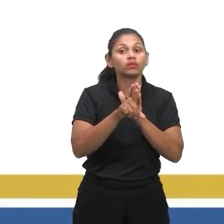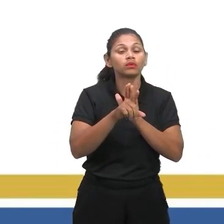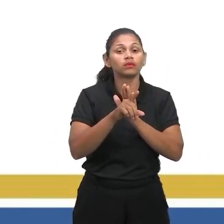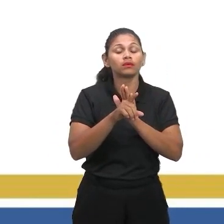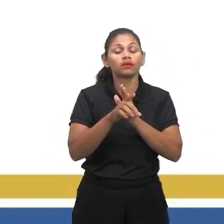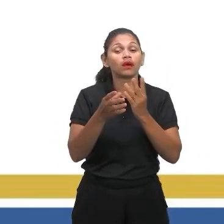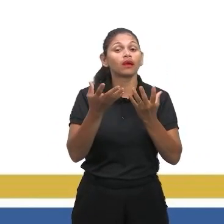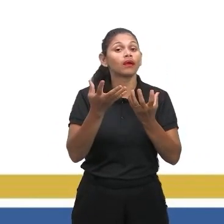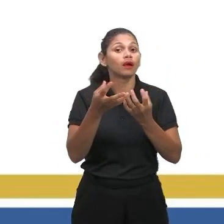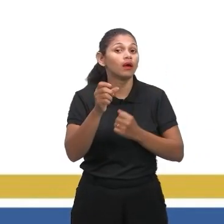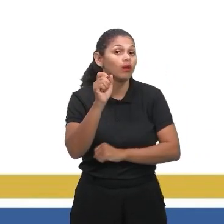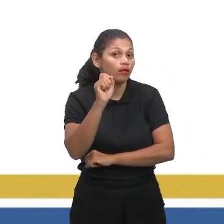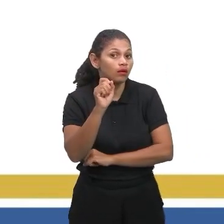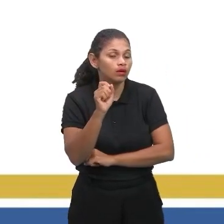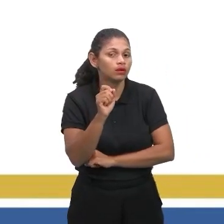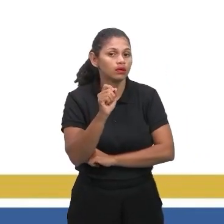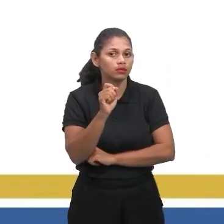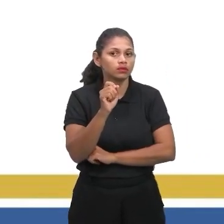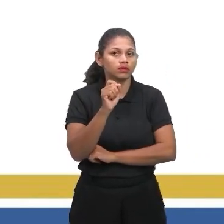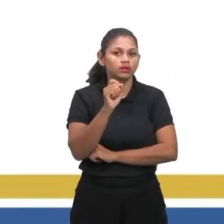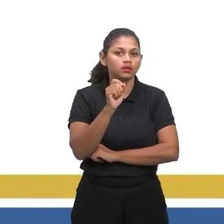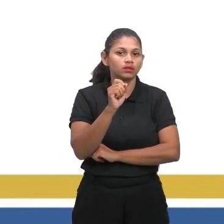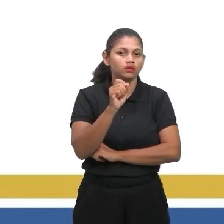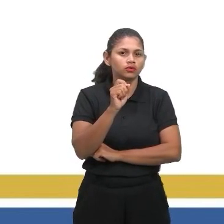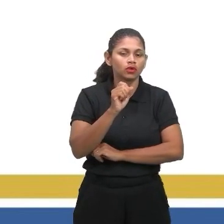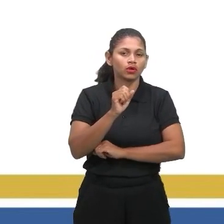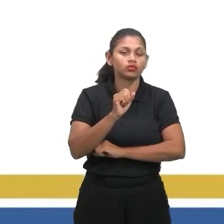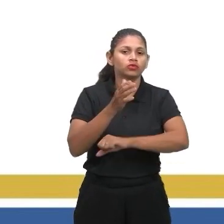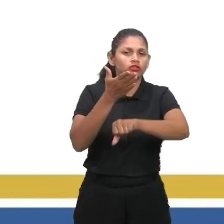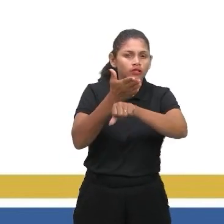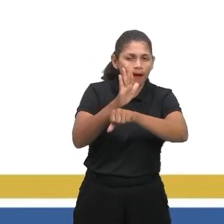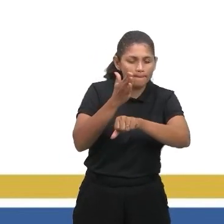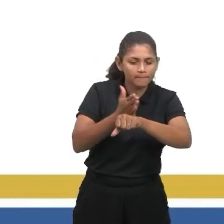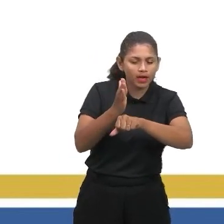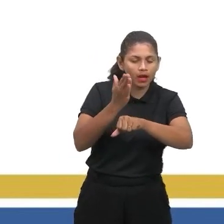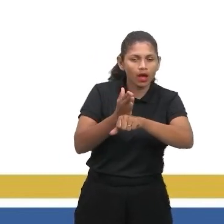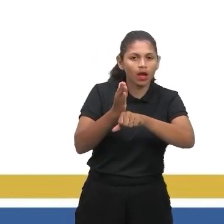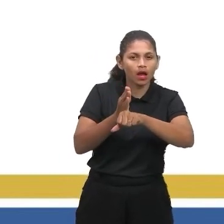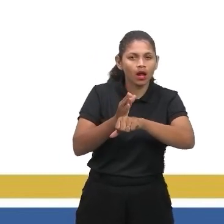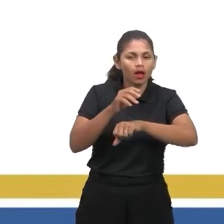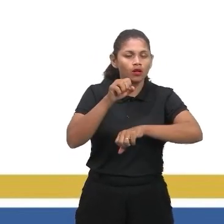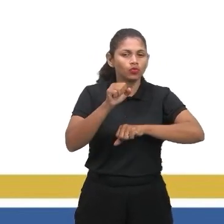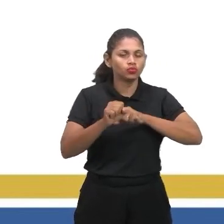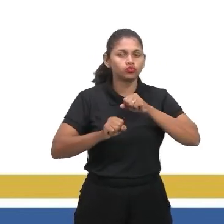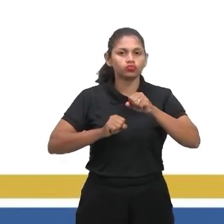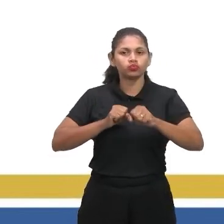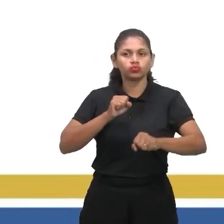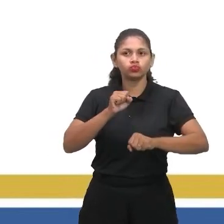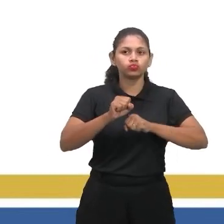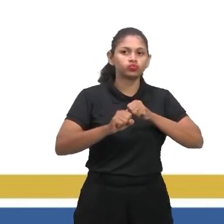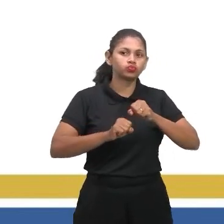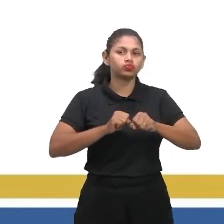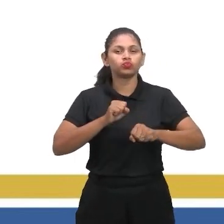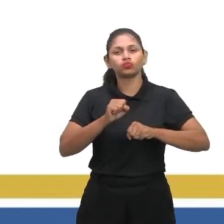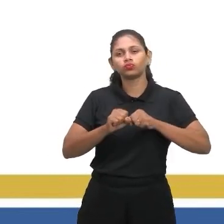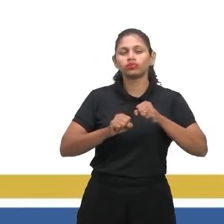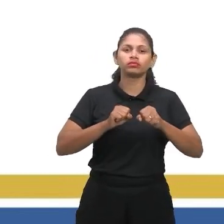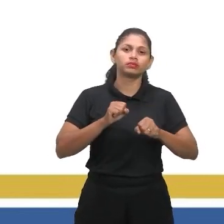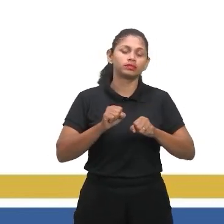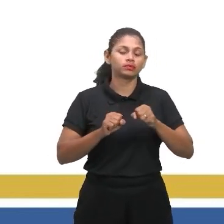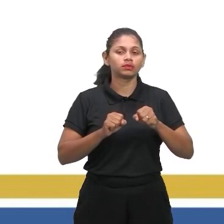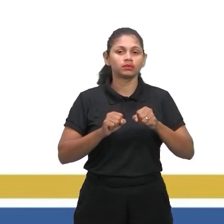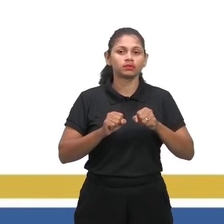nos pedir aqui que, durante o treino, a pessoa passou a maior parte do tempo fazendo o quê? Tendo velocidades